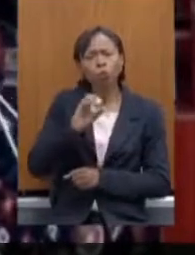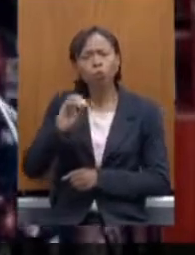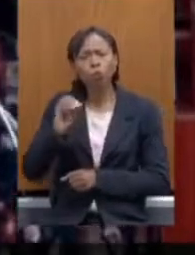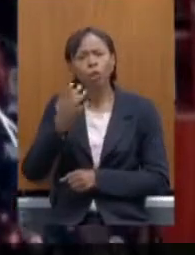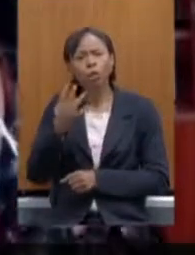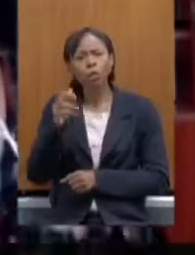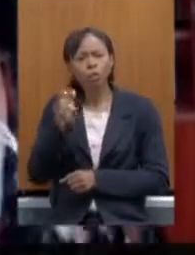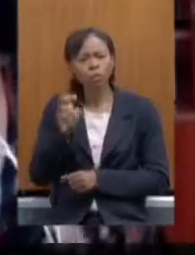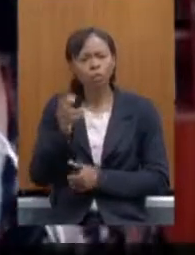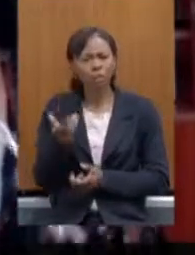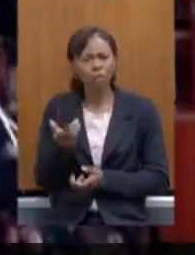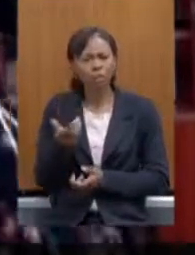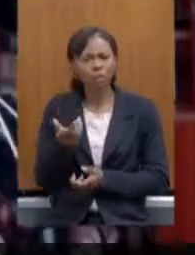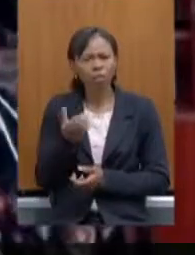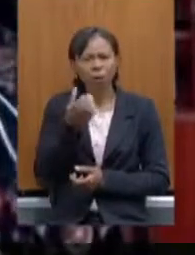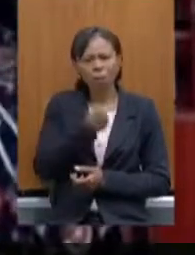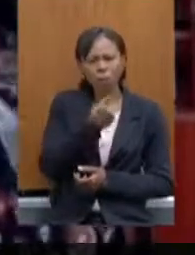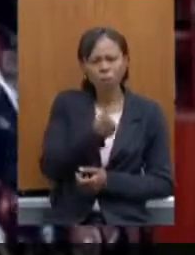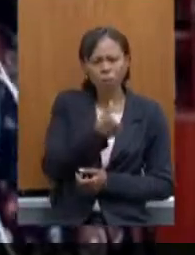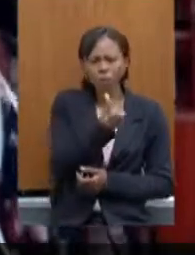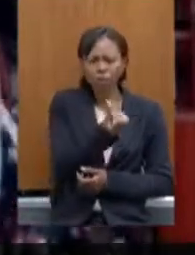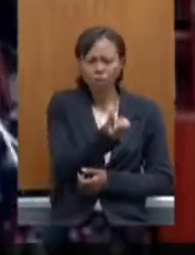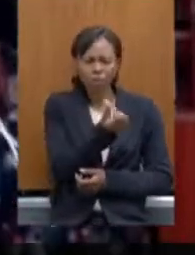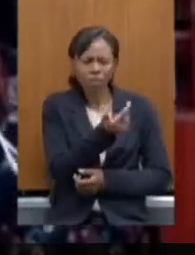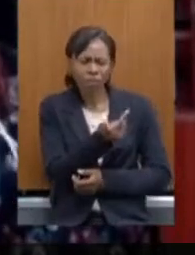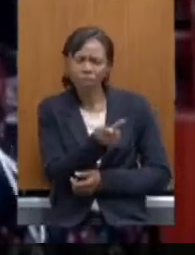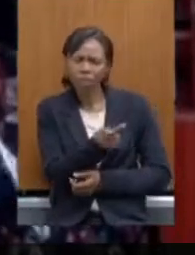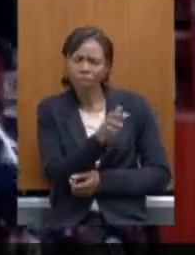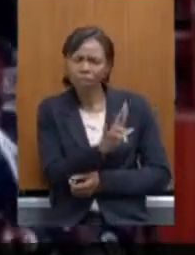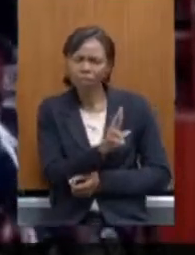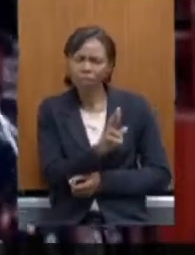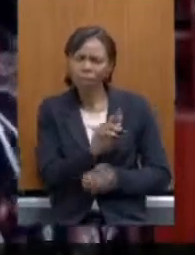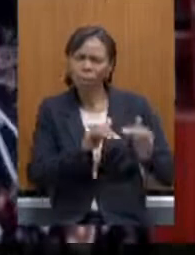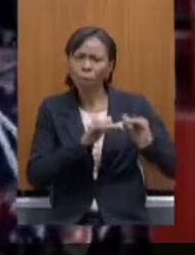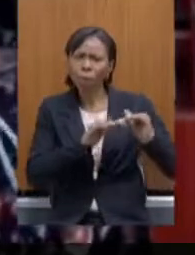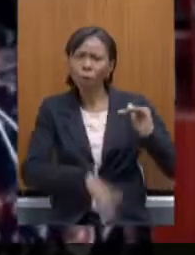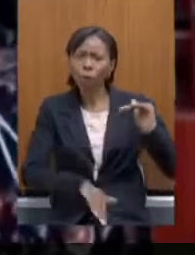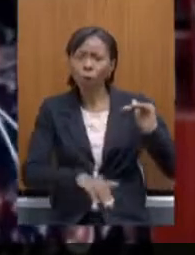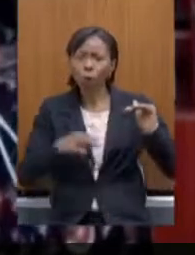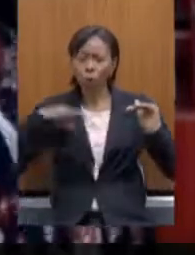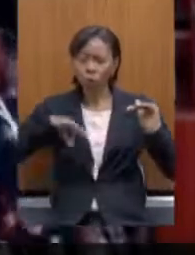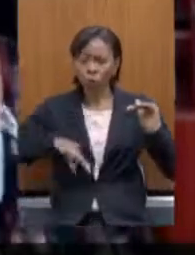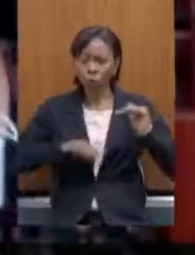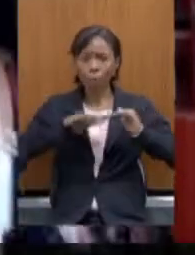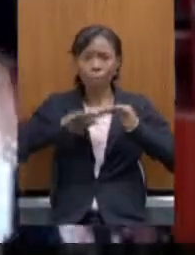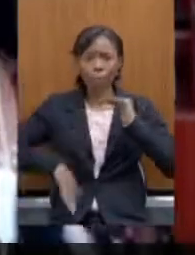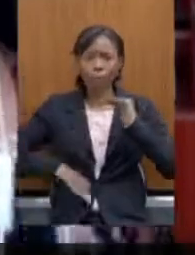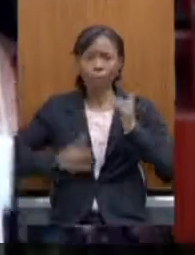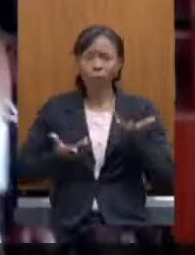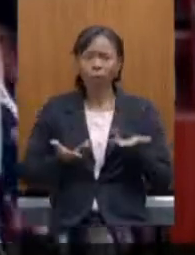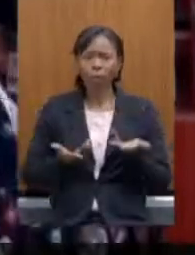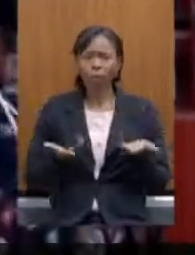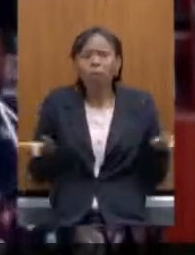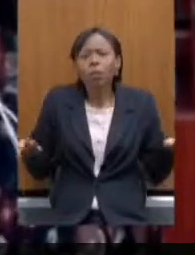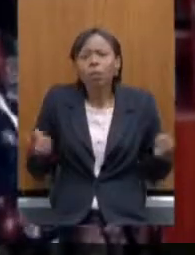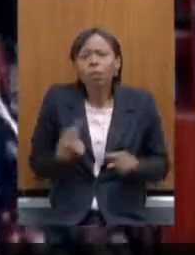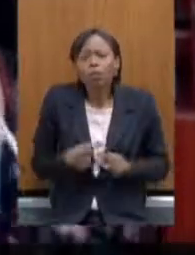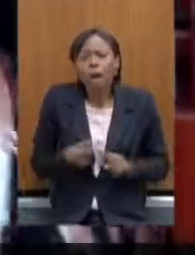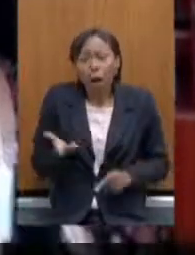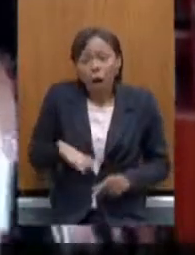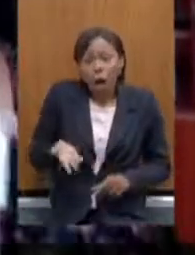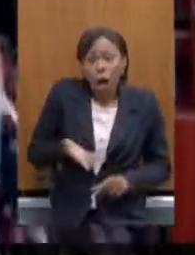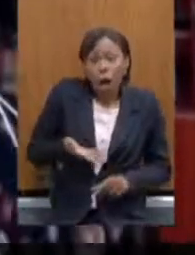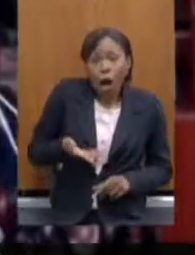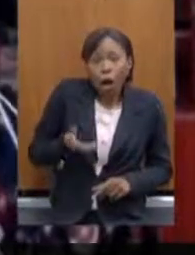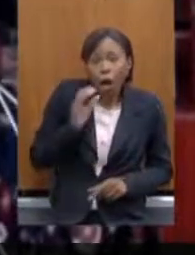atenção é para 627 de reais menos do que um salário mínimo então qual é a pressa por